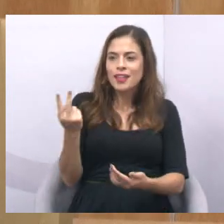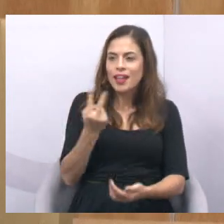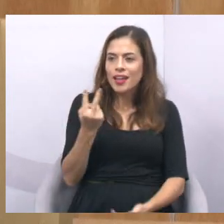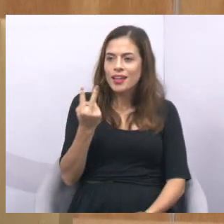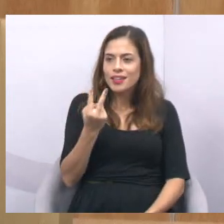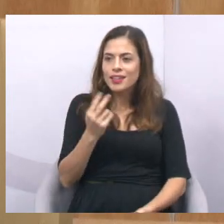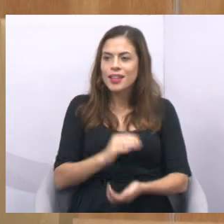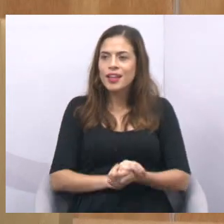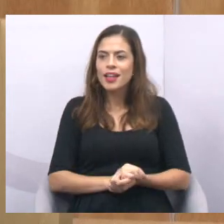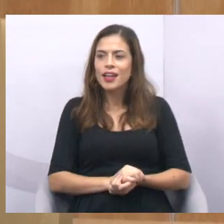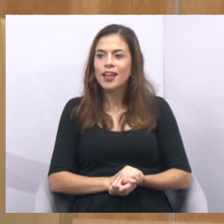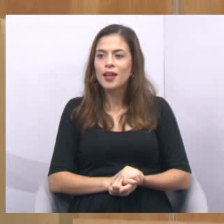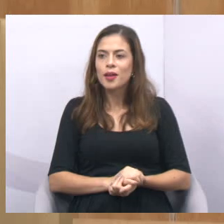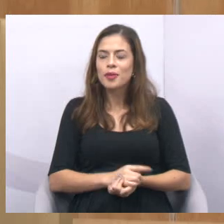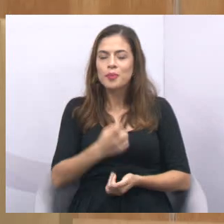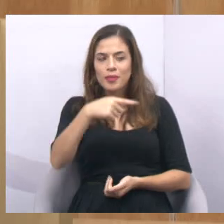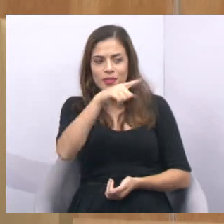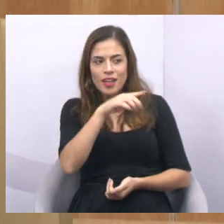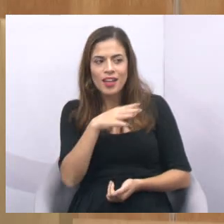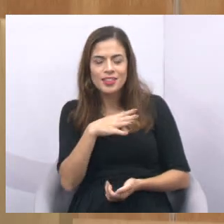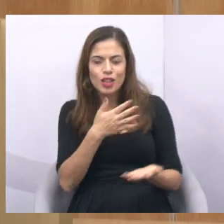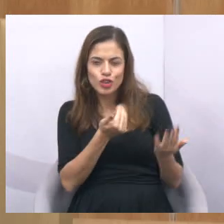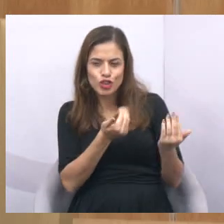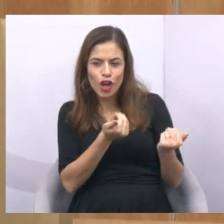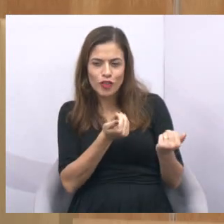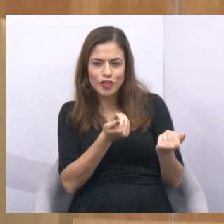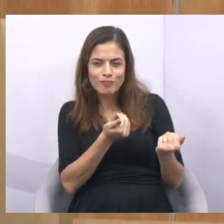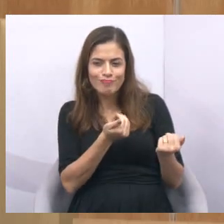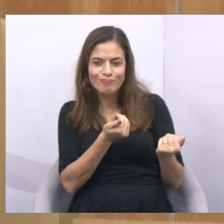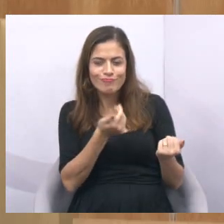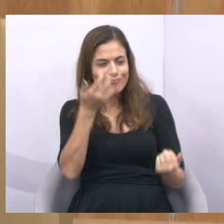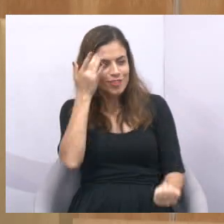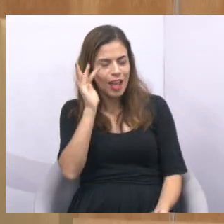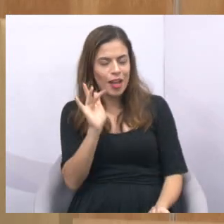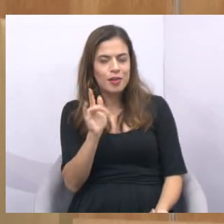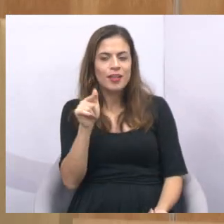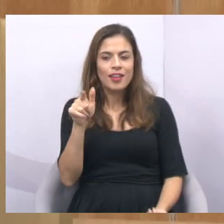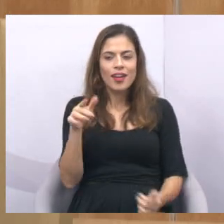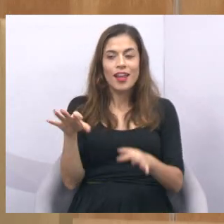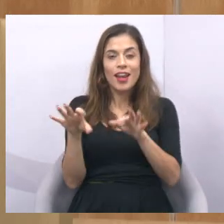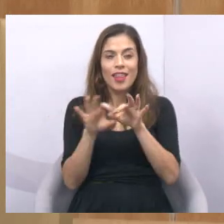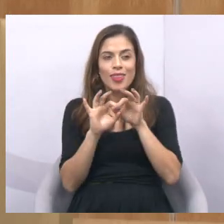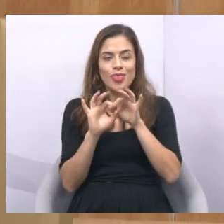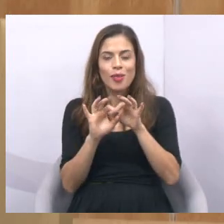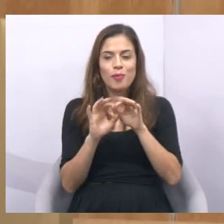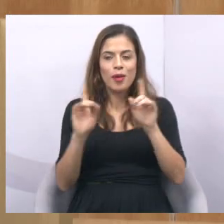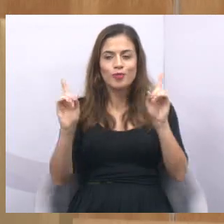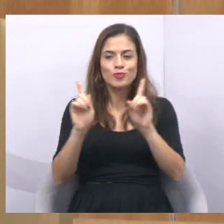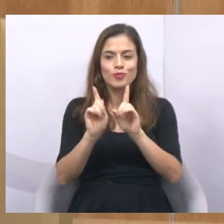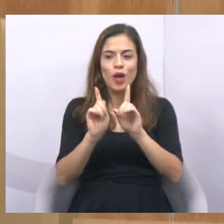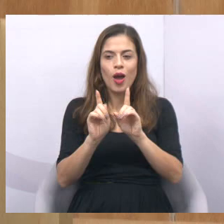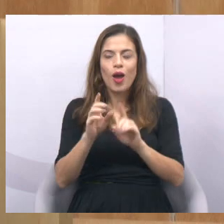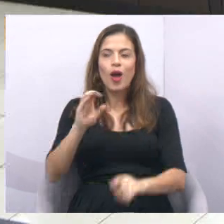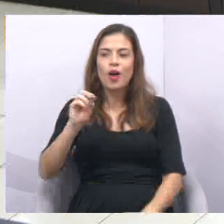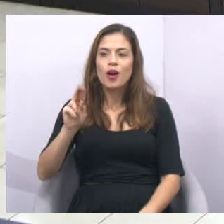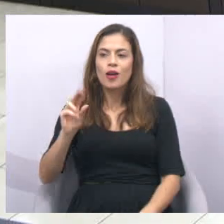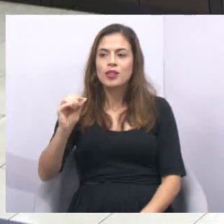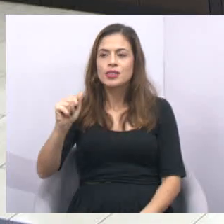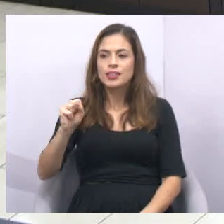para as crianças, o pessoal mais novo não sabe. Realmente, muito obrigado pela presença. José